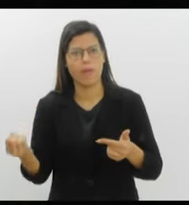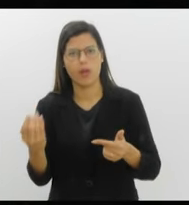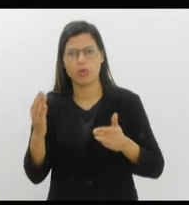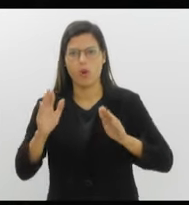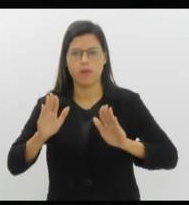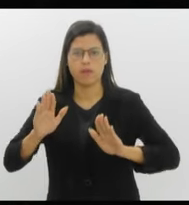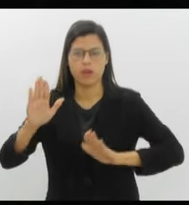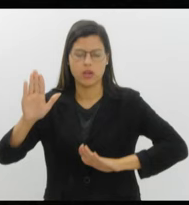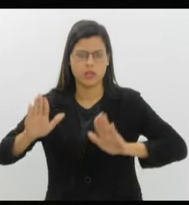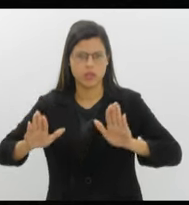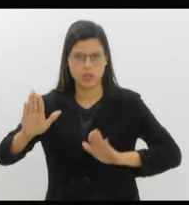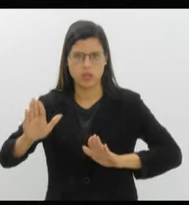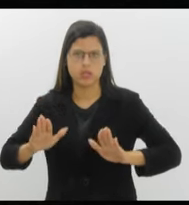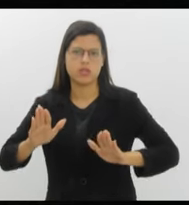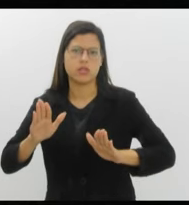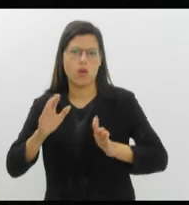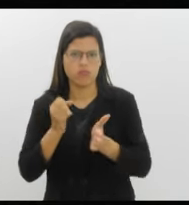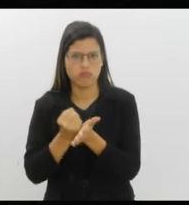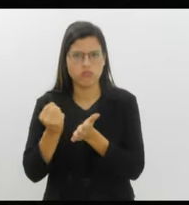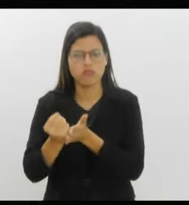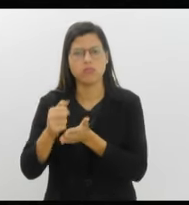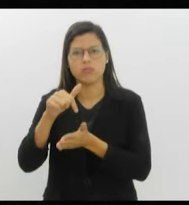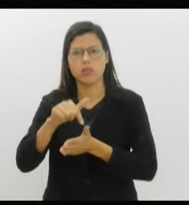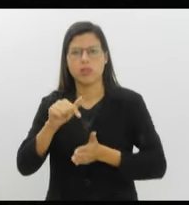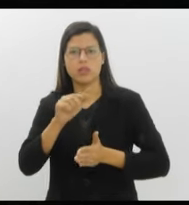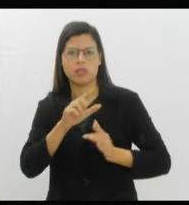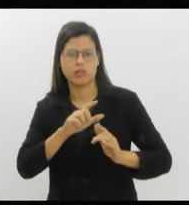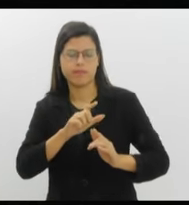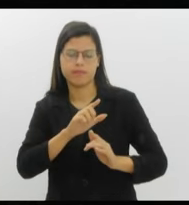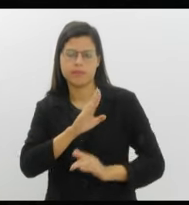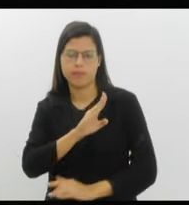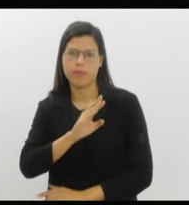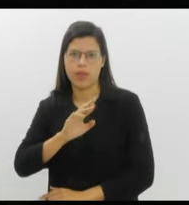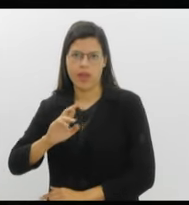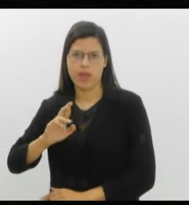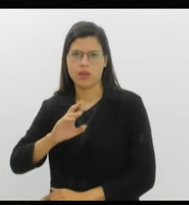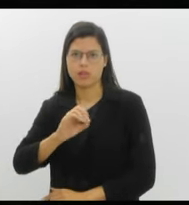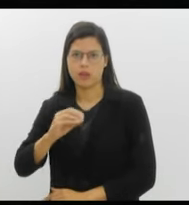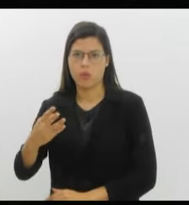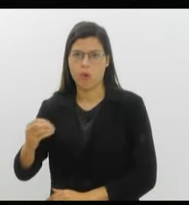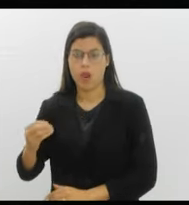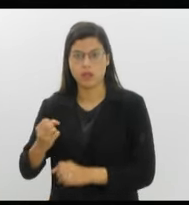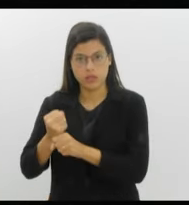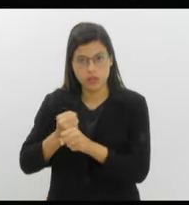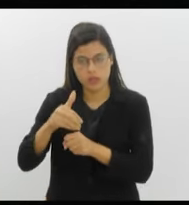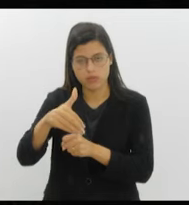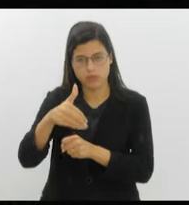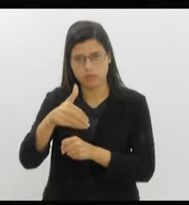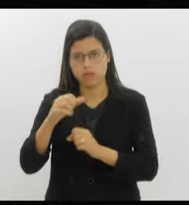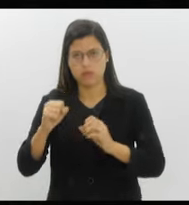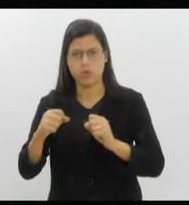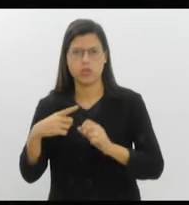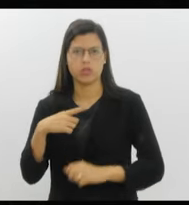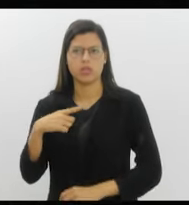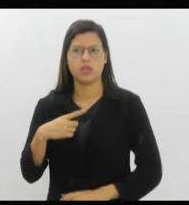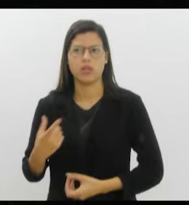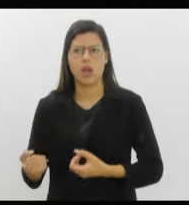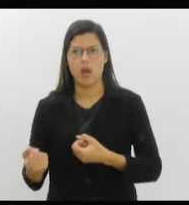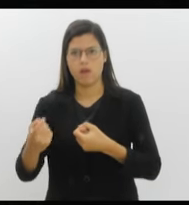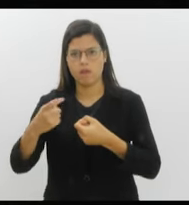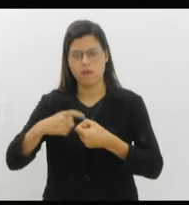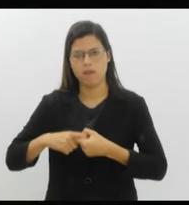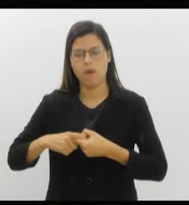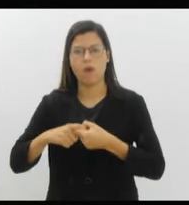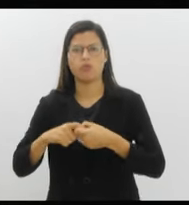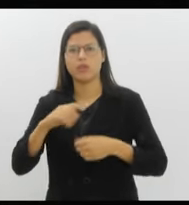da concessão desse trecho da BR-040 ainda nesse ano. E isso quer dizer que a gente pode ter a retomada da nova subida da